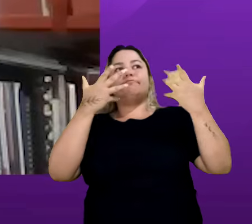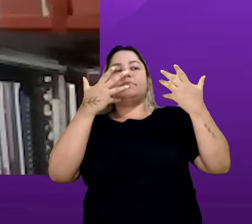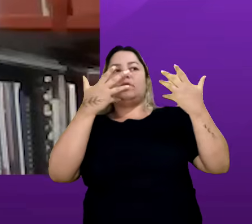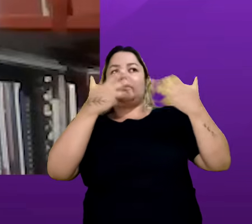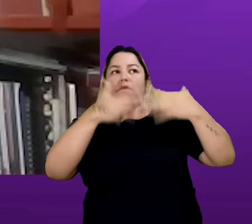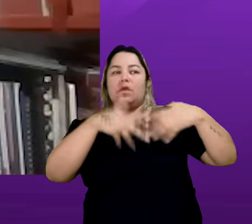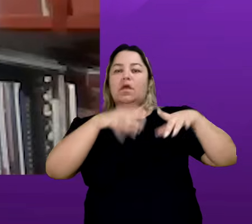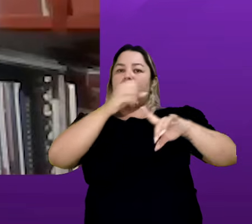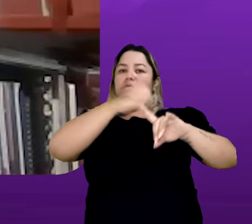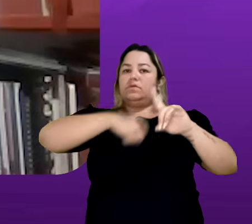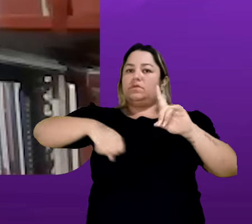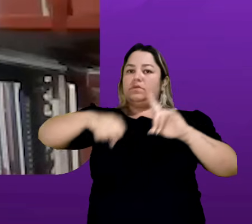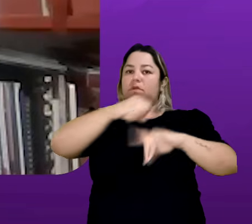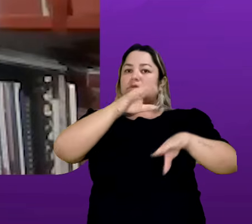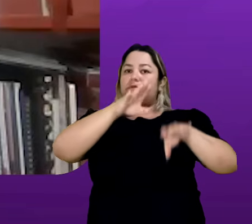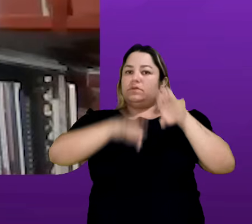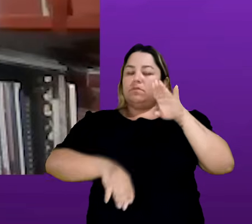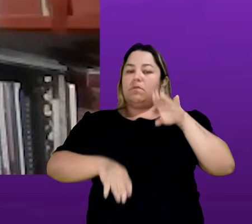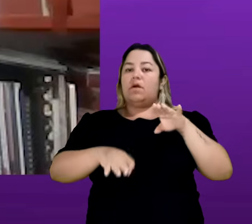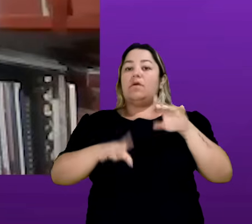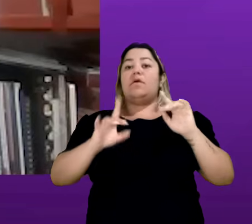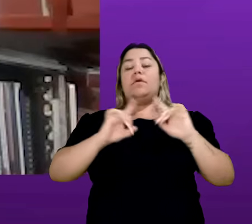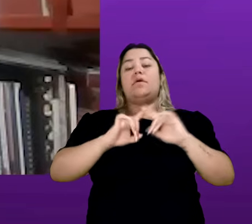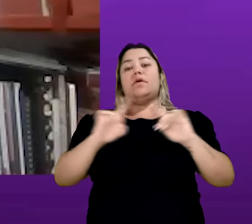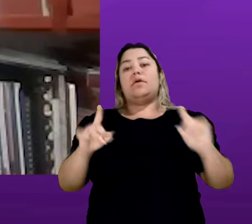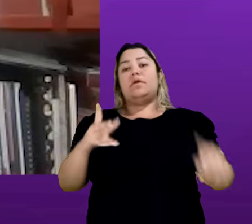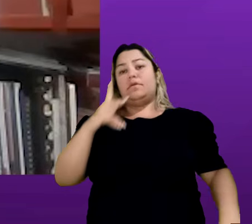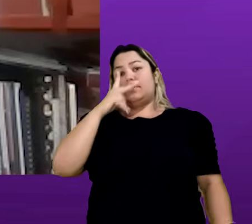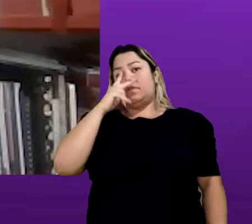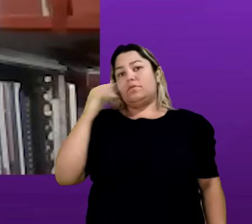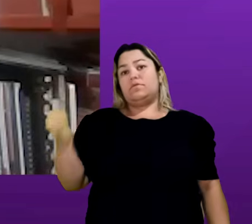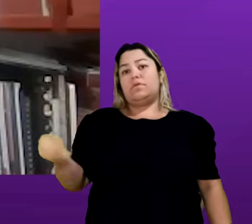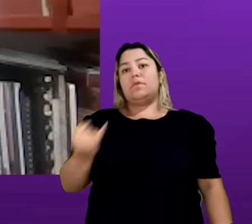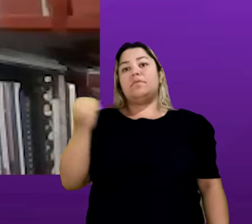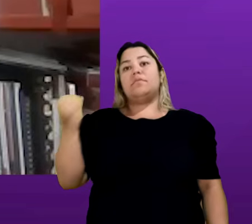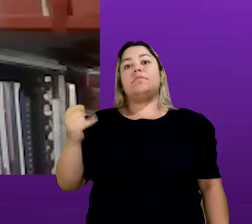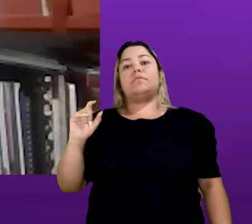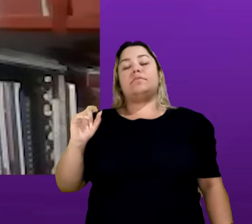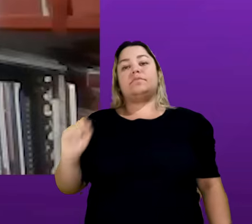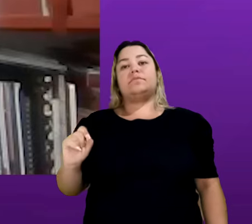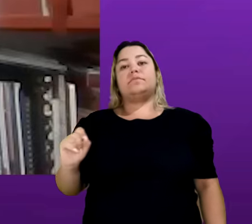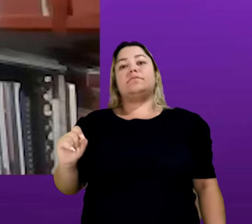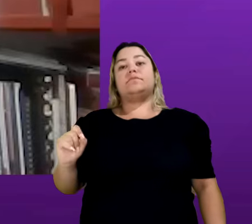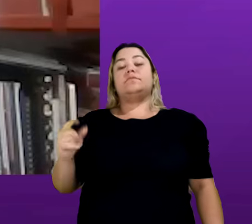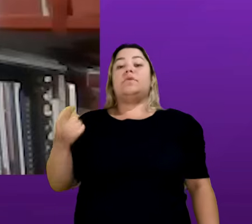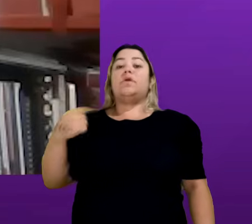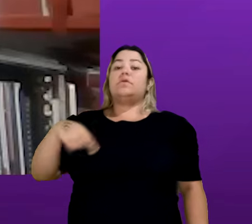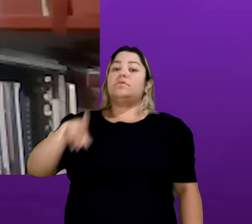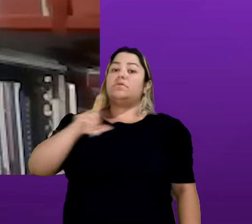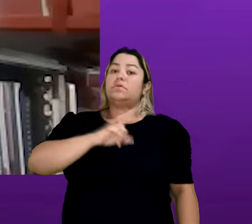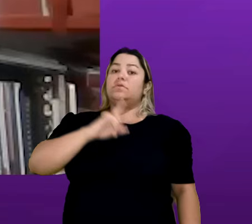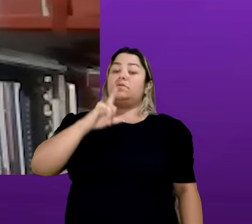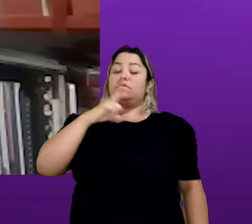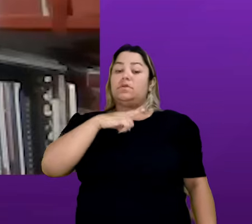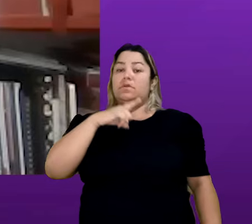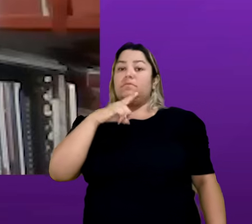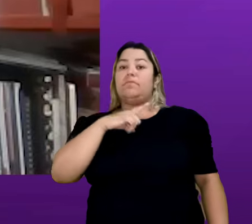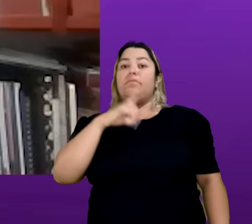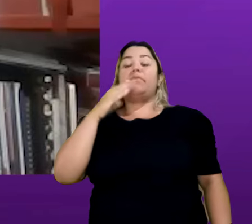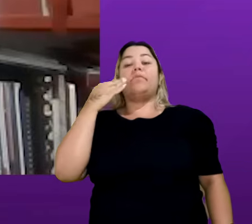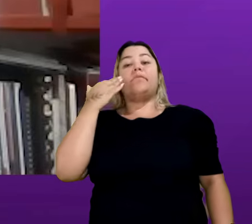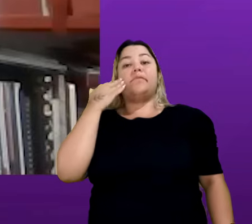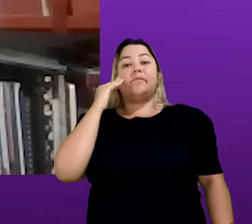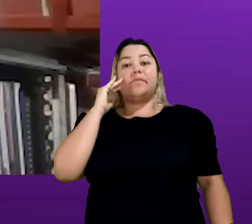desigual. Mas acho que é muito importante a gente ter essa compreensão. Por que